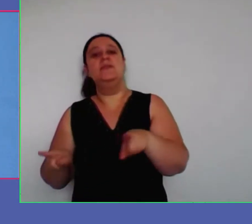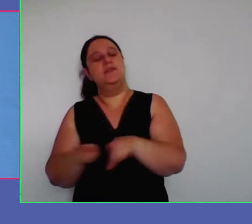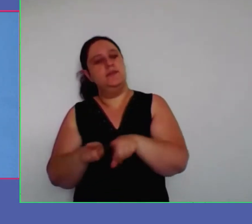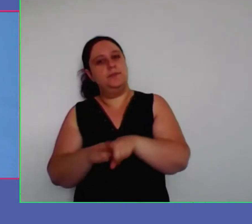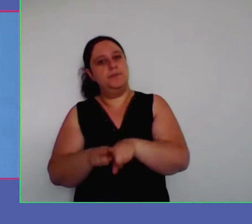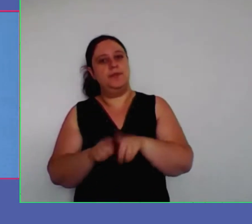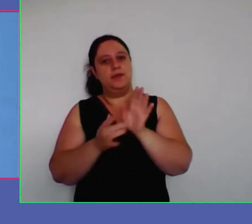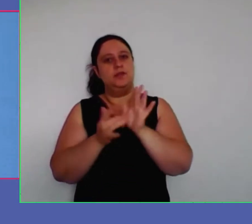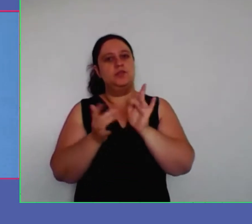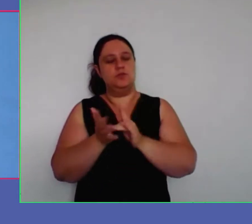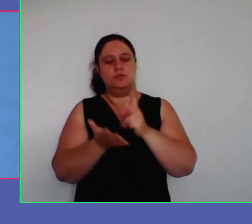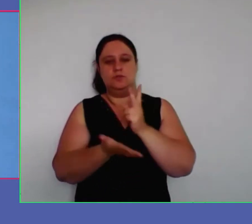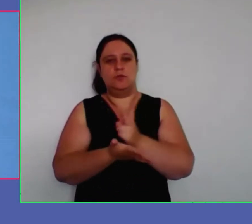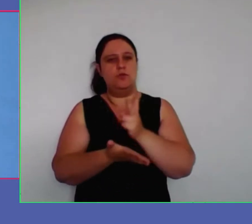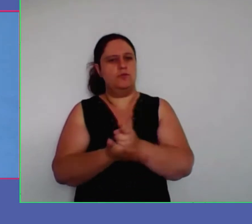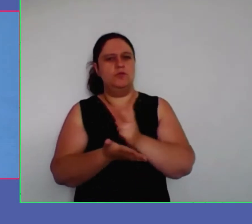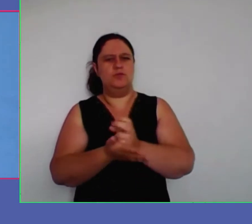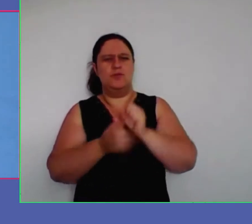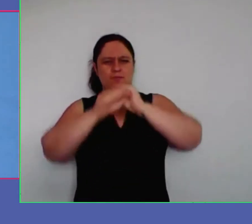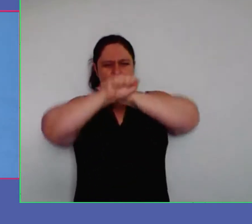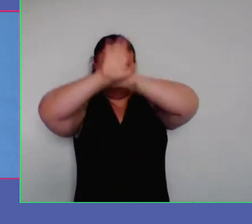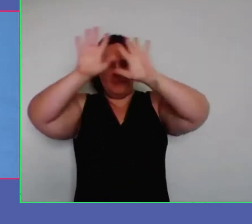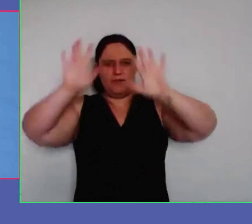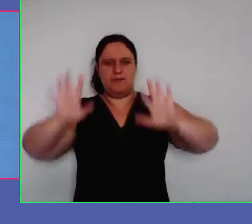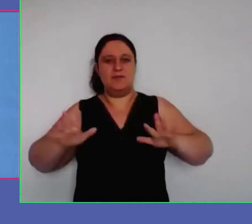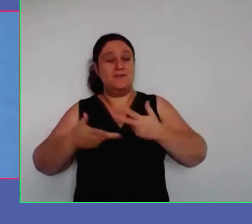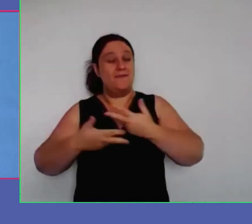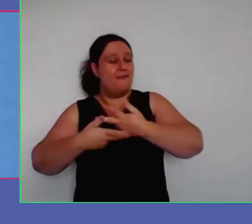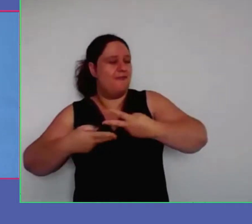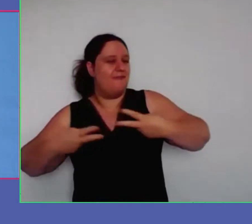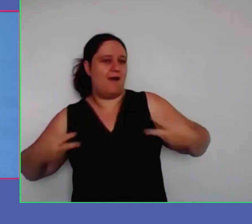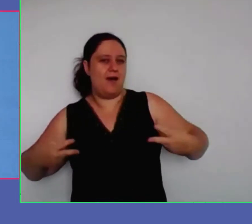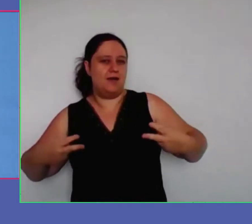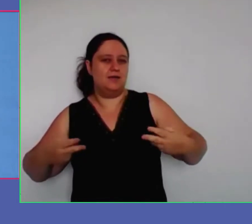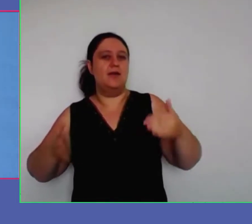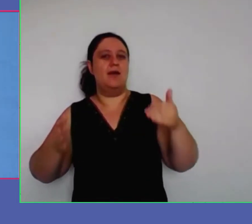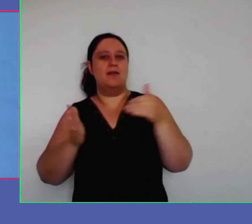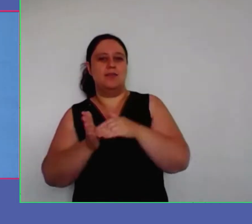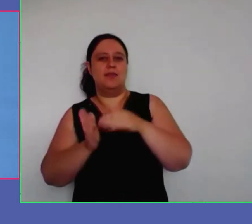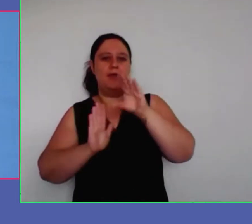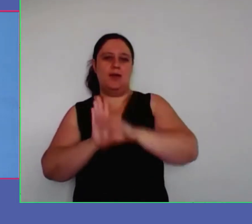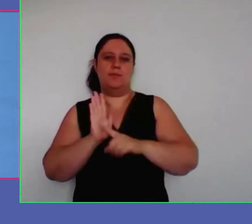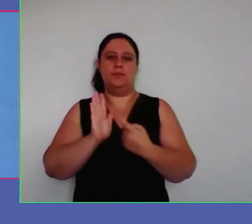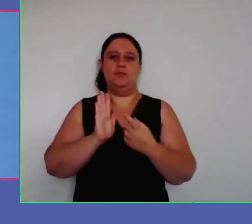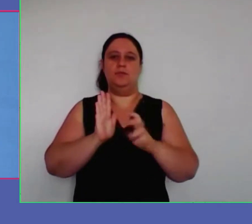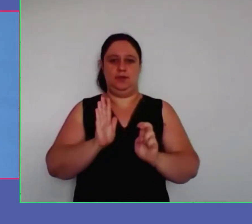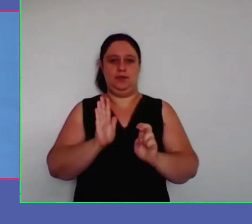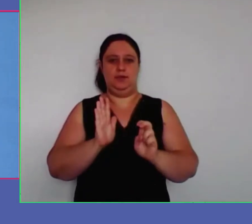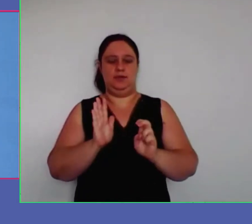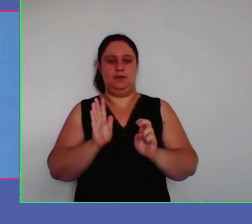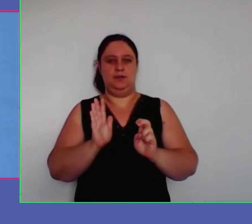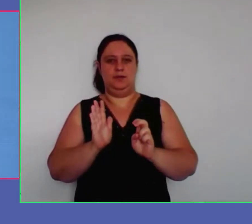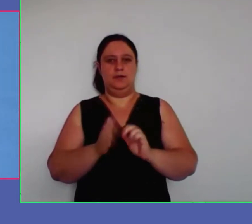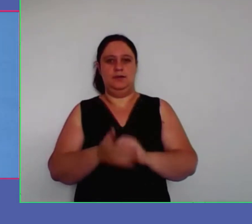muitas revelações até chegar no capítulo 15 de Mateus, e eu vou fazer uma retrospectiva daqui a